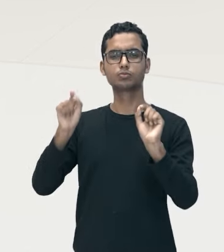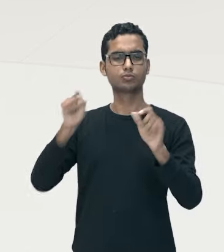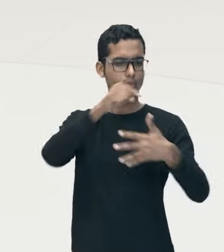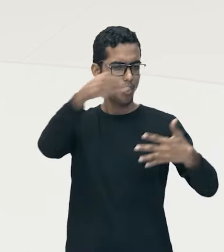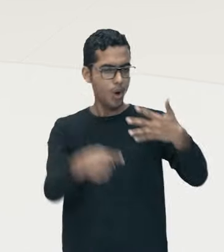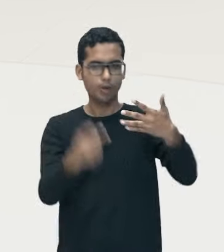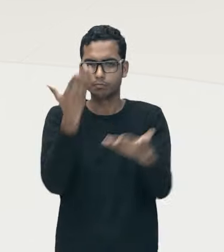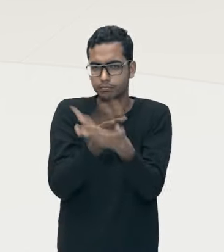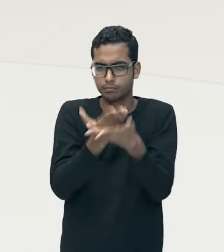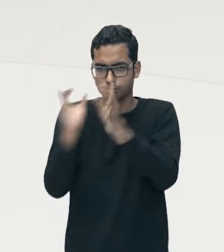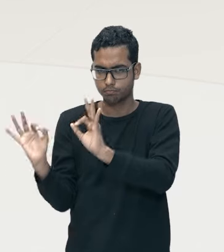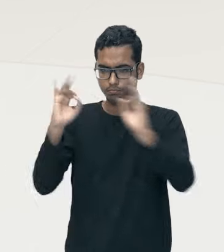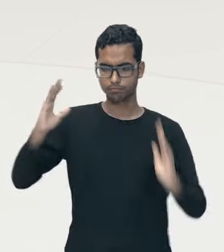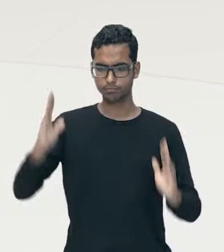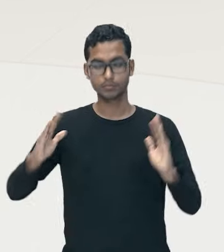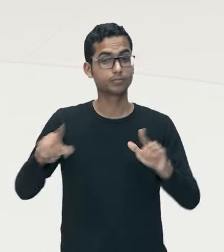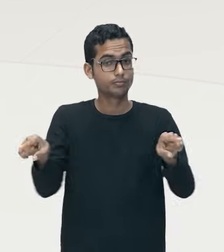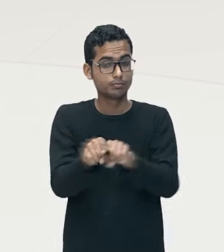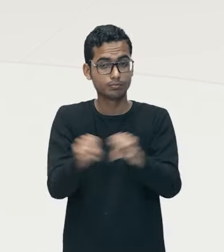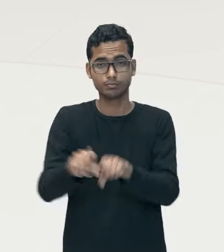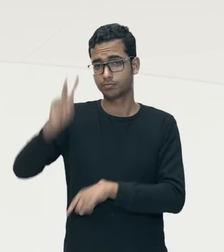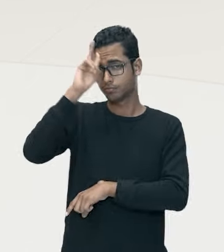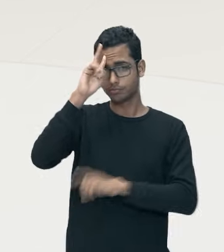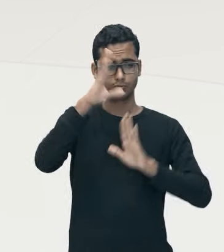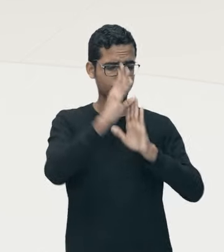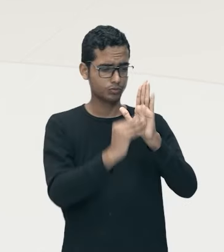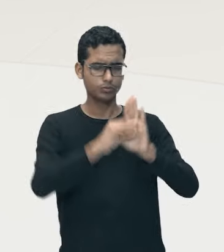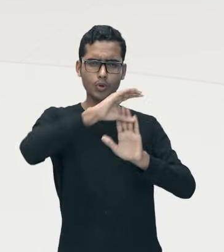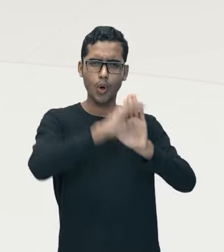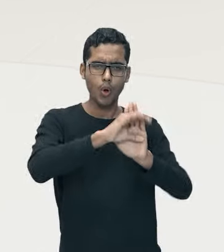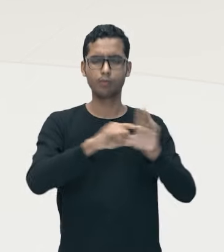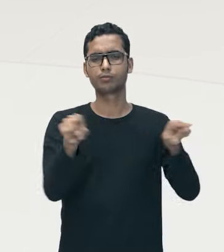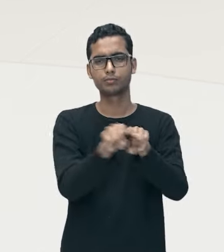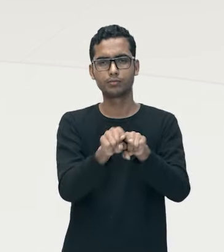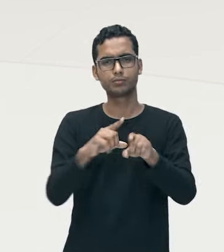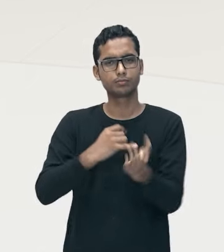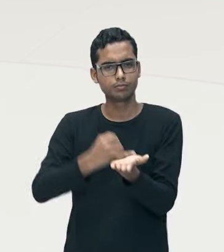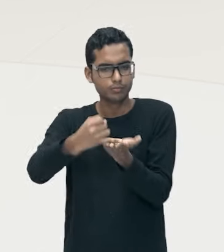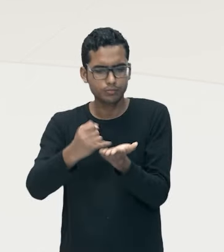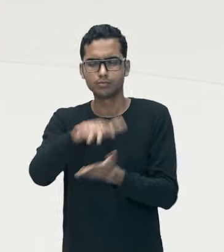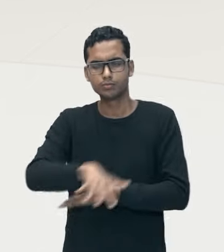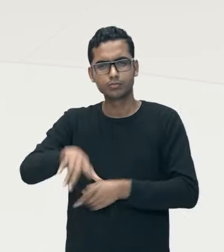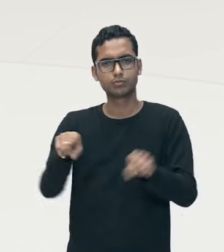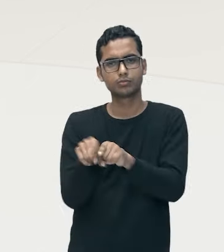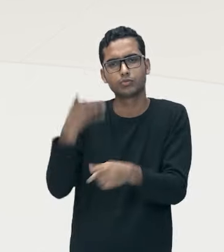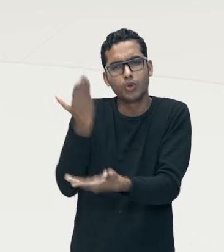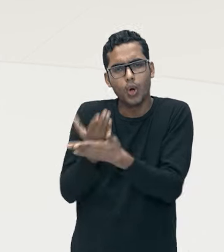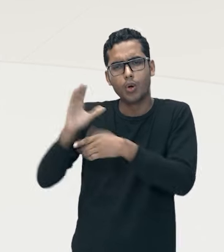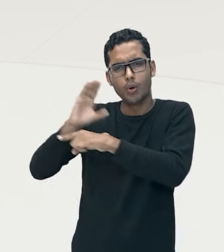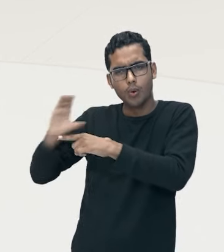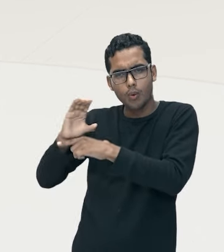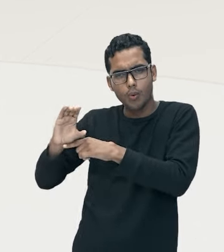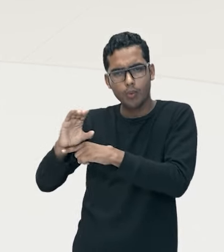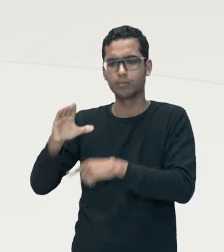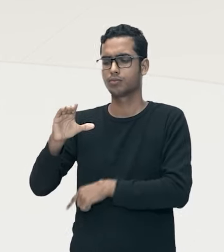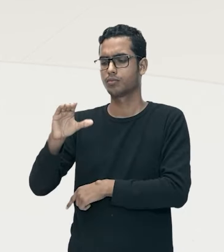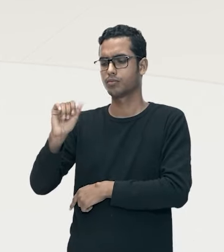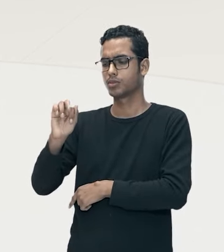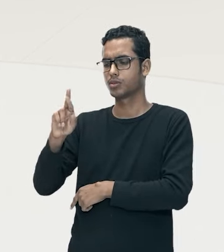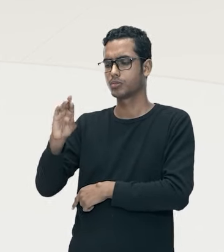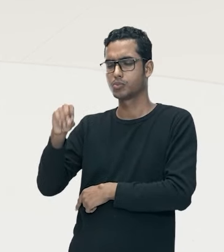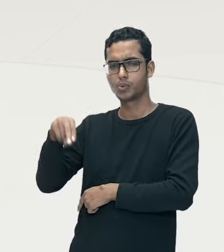tratados né reforçar todos esses conceitos de Introdução ao Estudo do carbono também vamos falar um